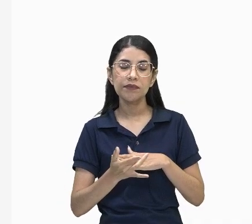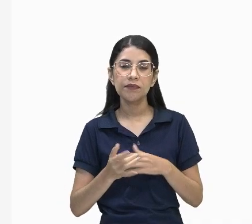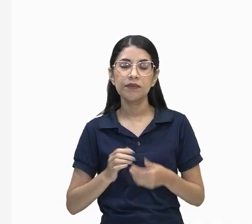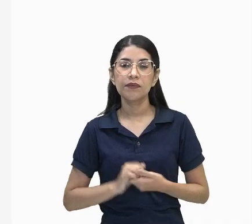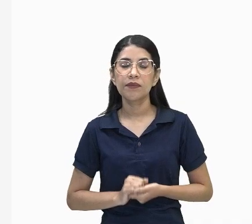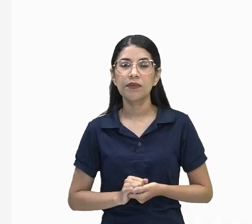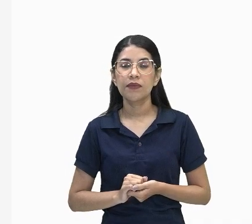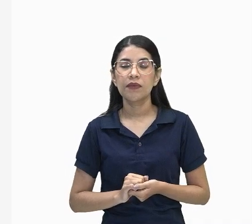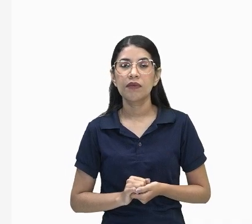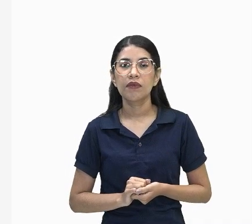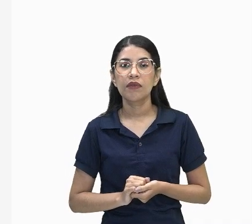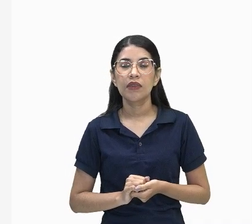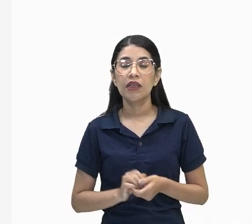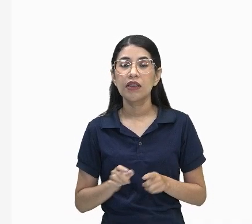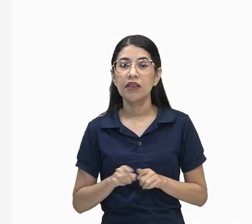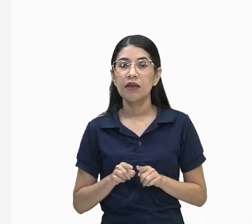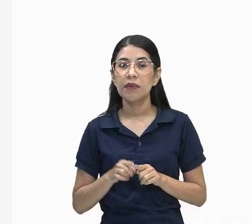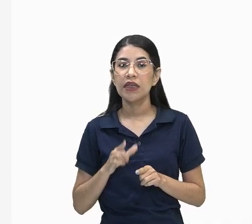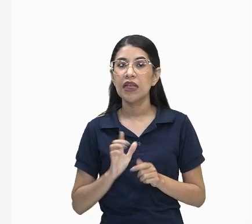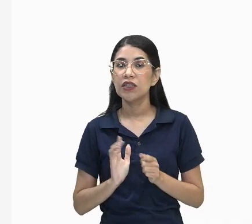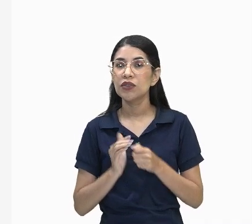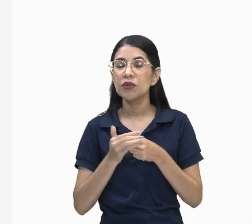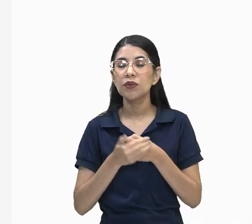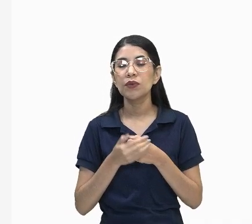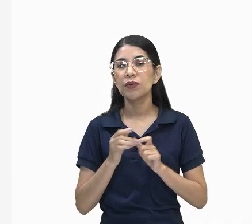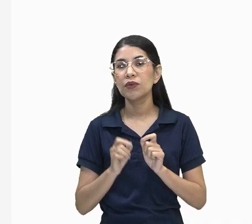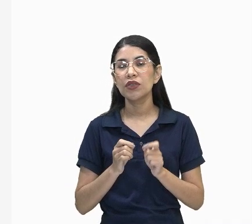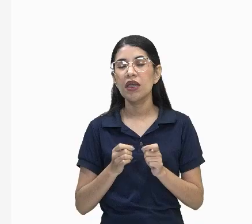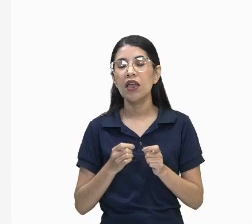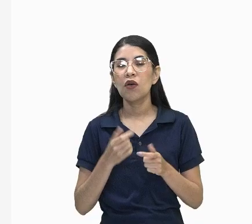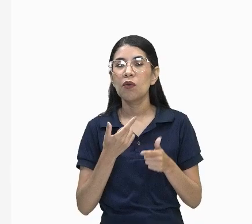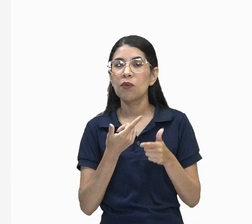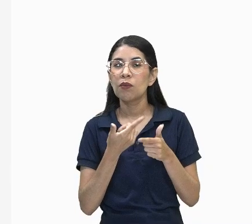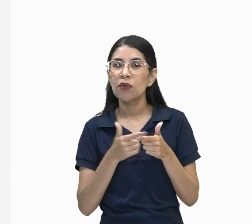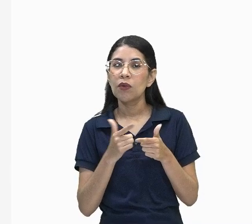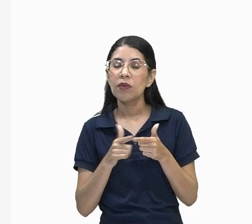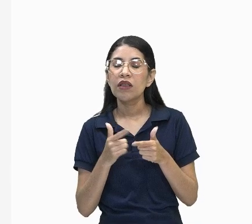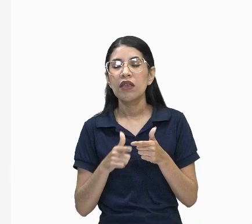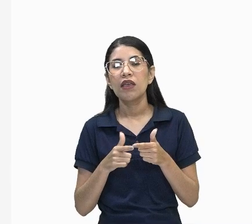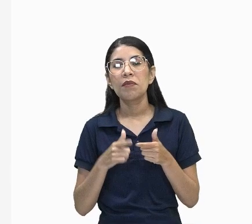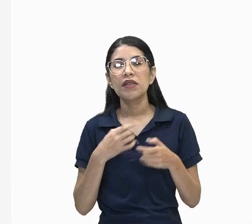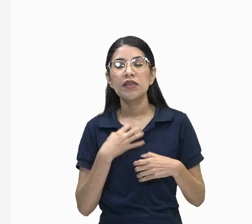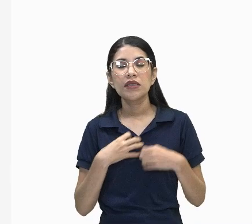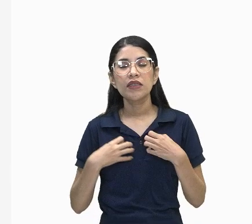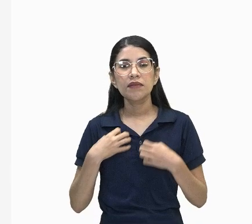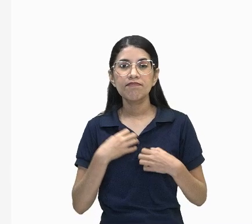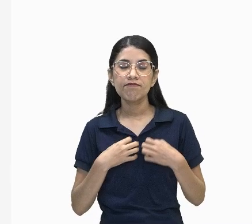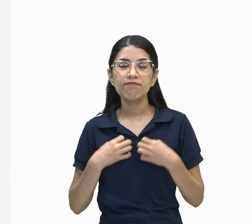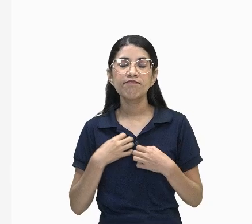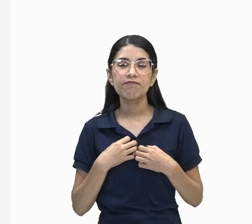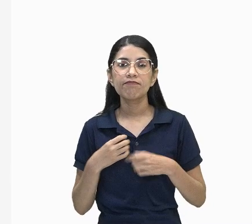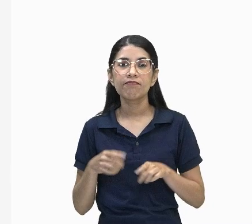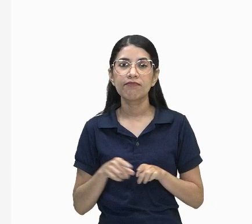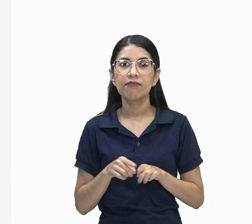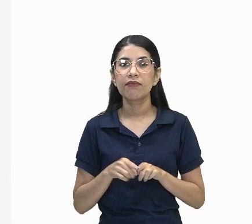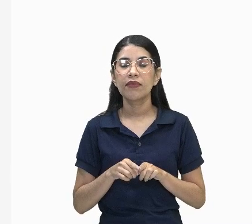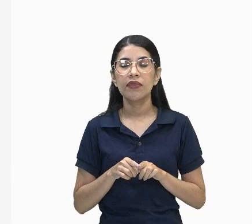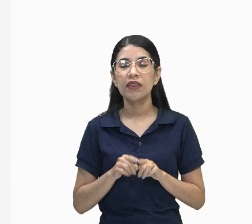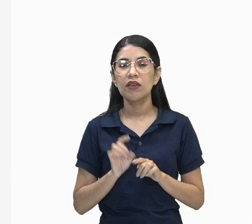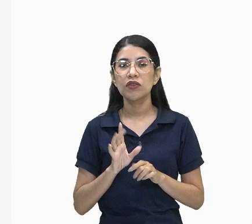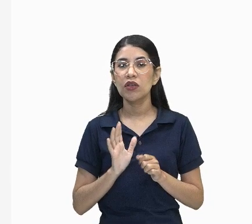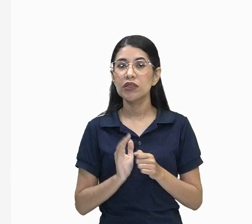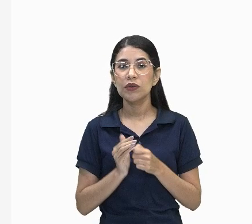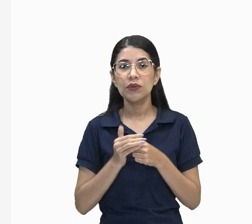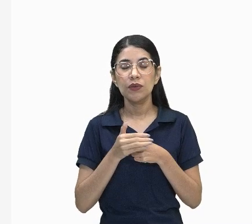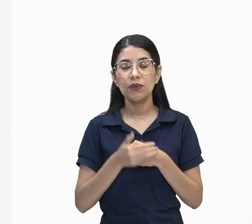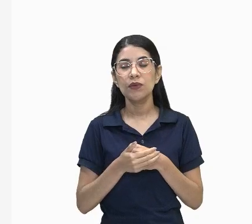agora, no qual se encobrem o quê? Os conflitos e as fragilidades, eles são simplesmente